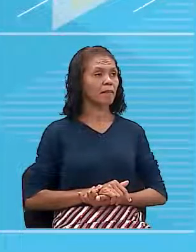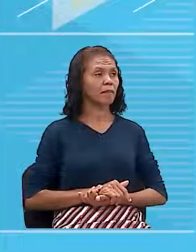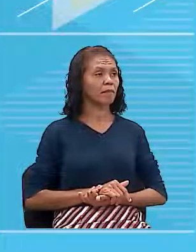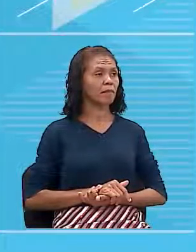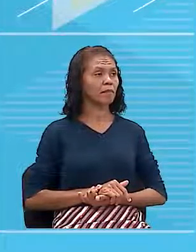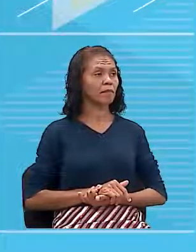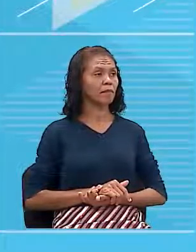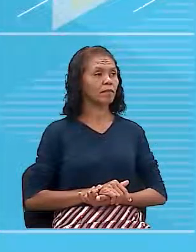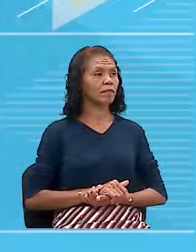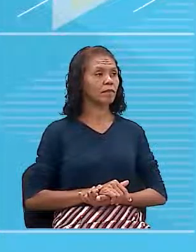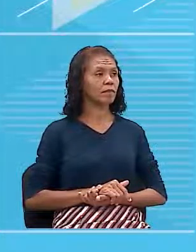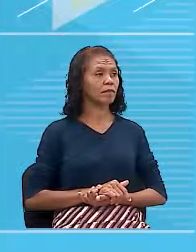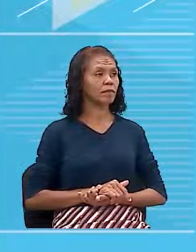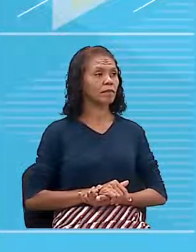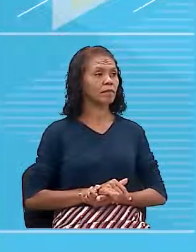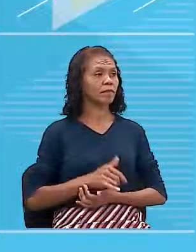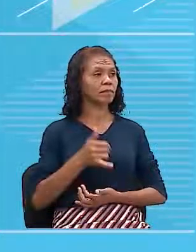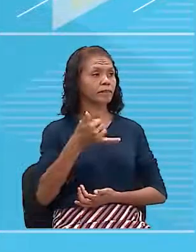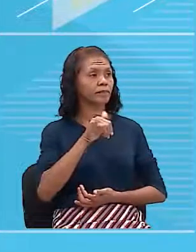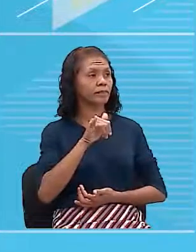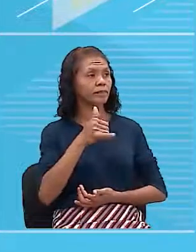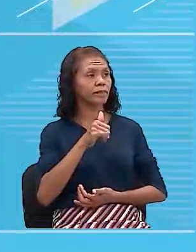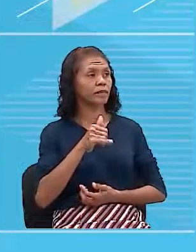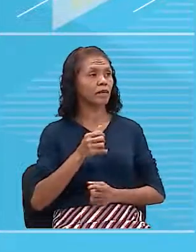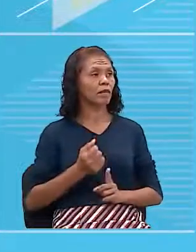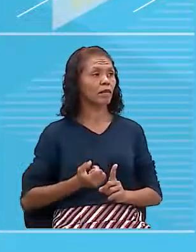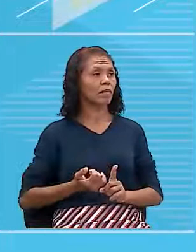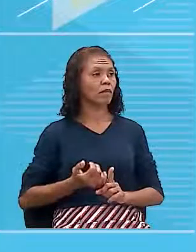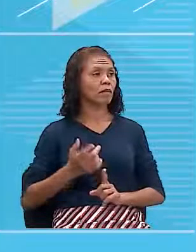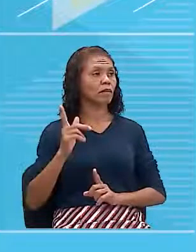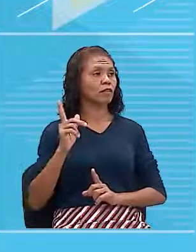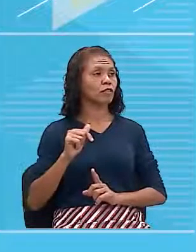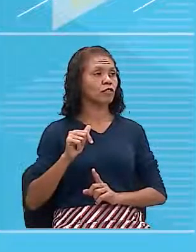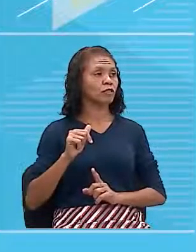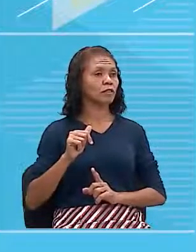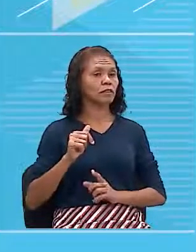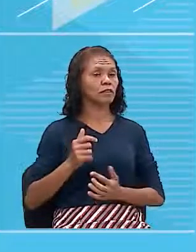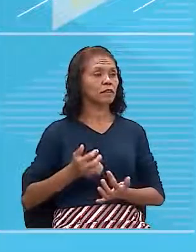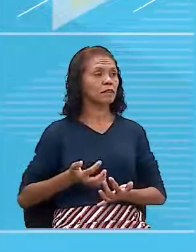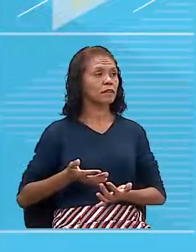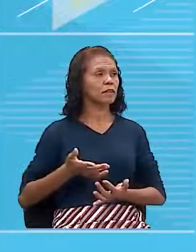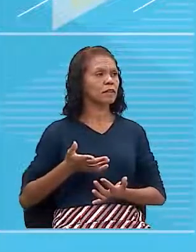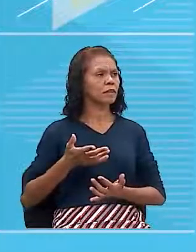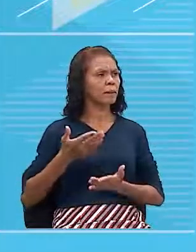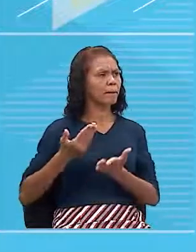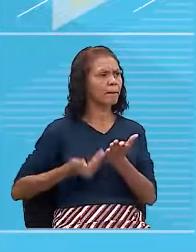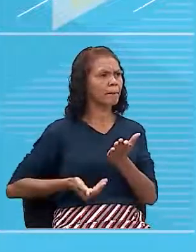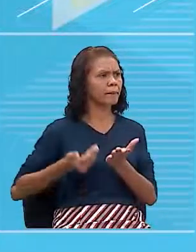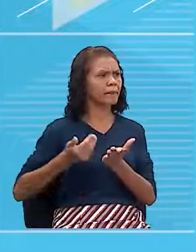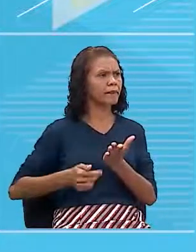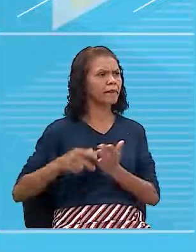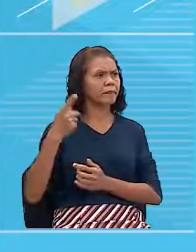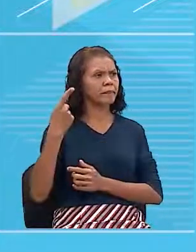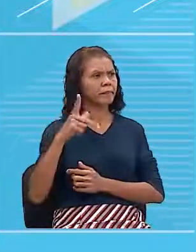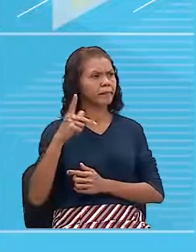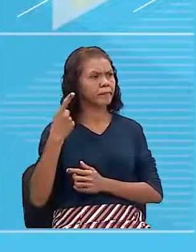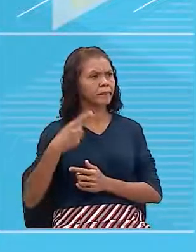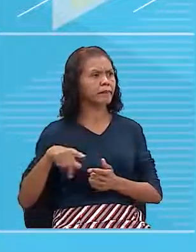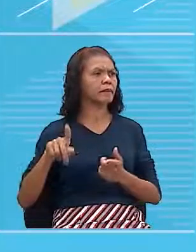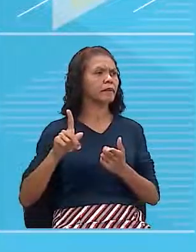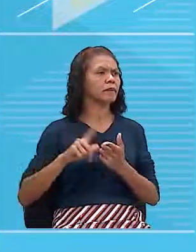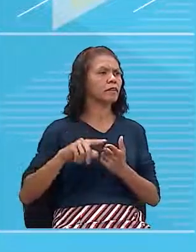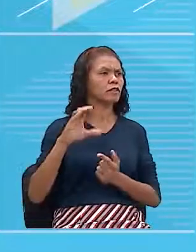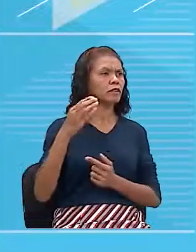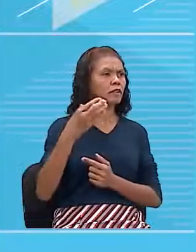a energia de combustão de das proteínas e dos carboidratos é 17 quilojoule programa e